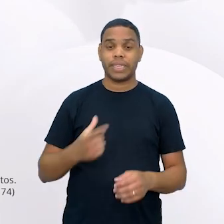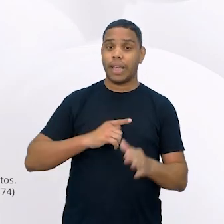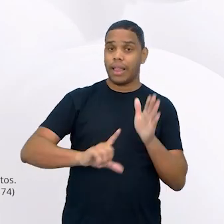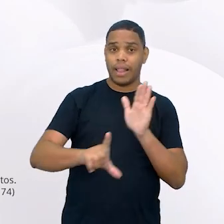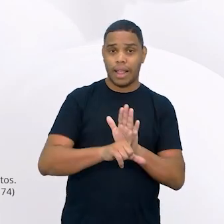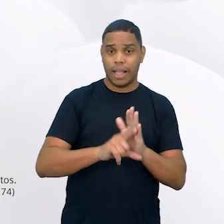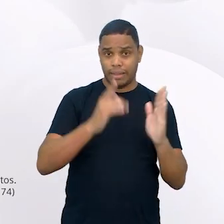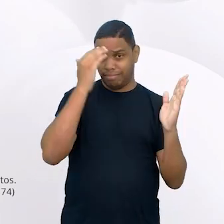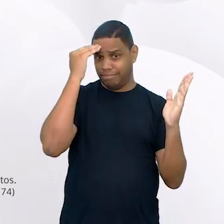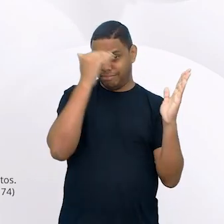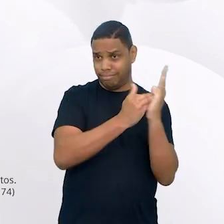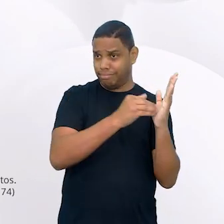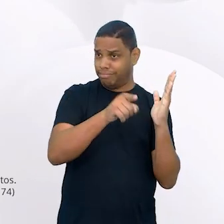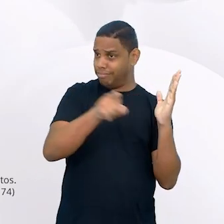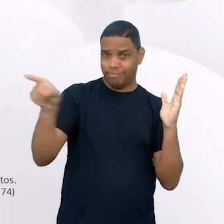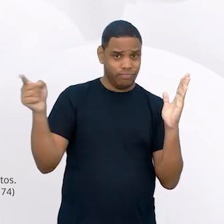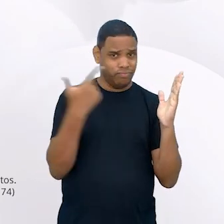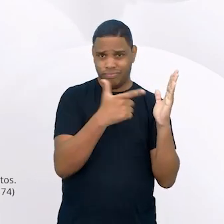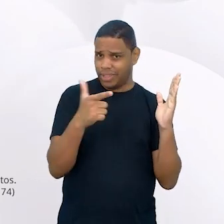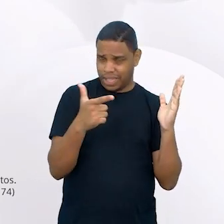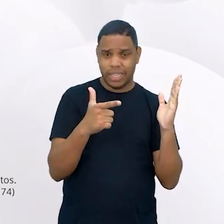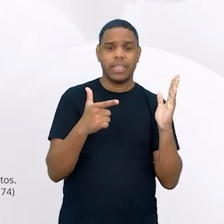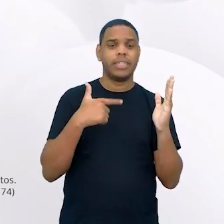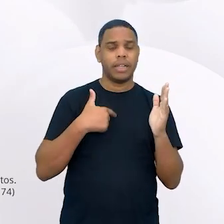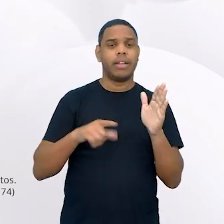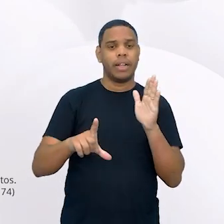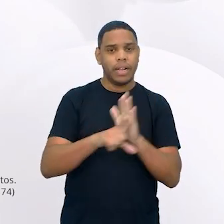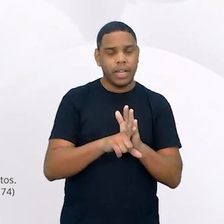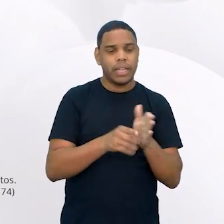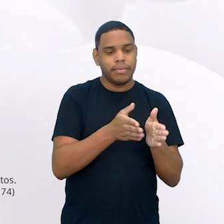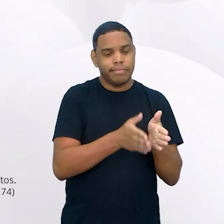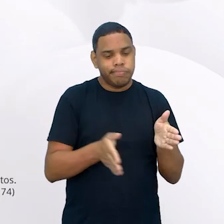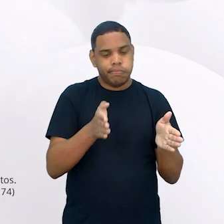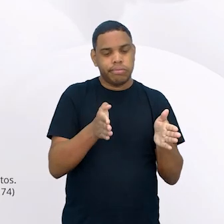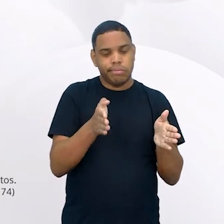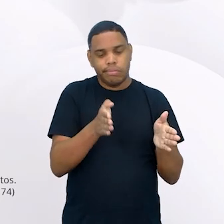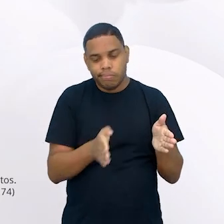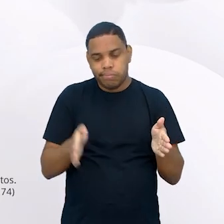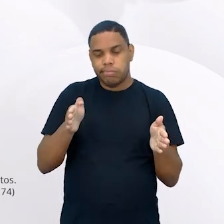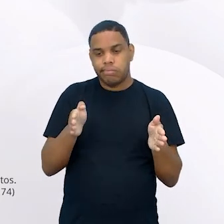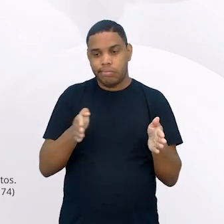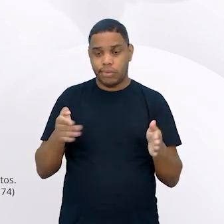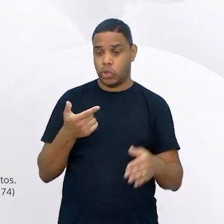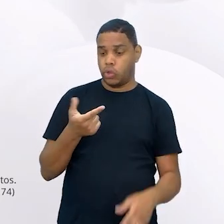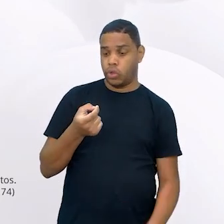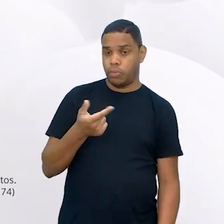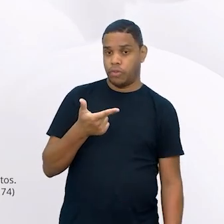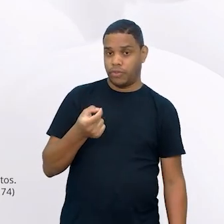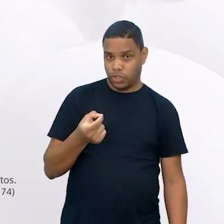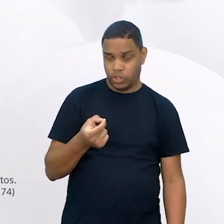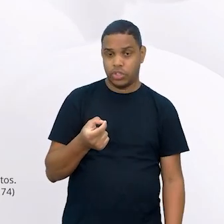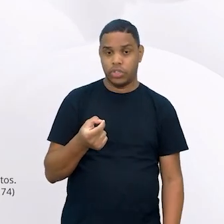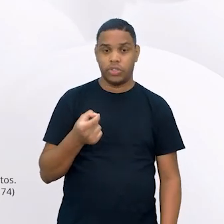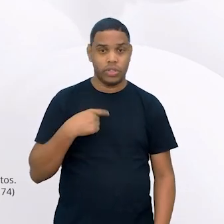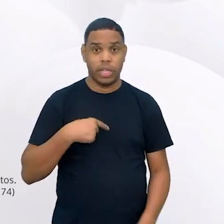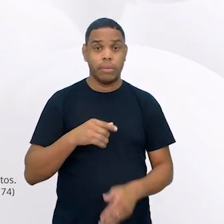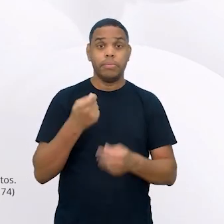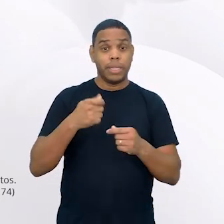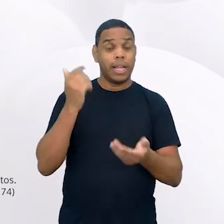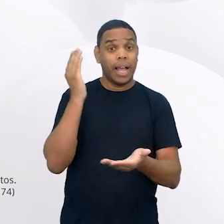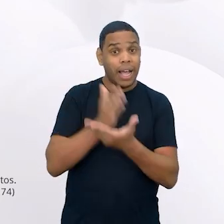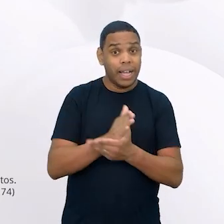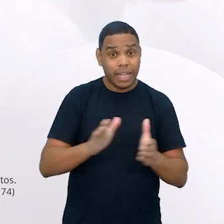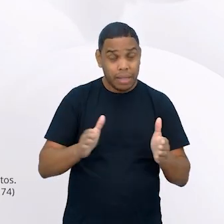pega, né? Então, ela vem sendo prorrogada, então ela foi... em 2020, a gente já não deveria ter mais nenhum lixão em